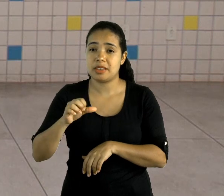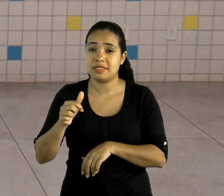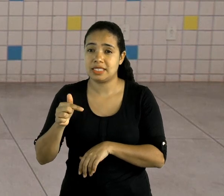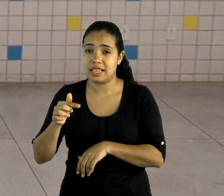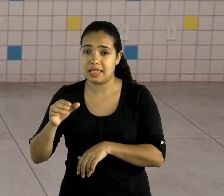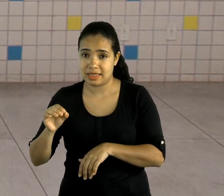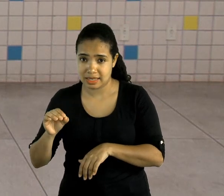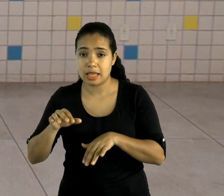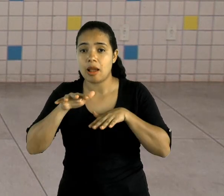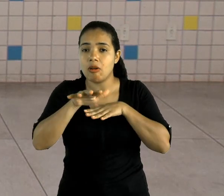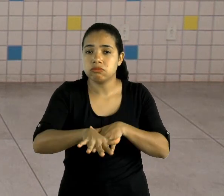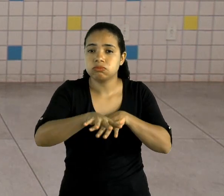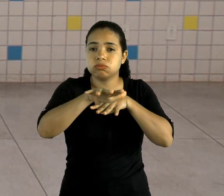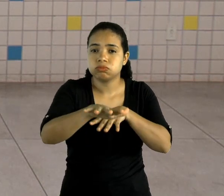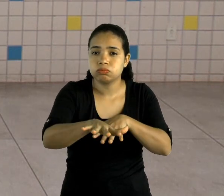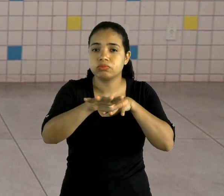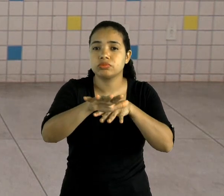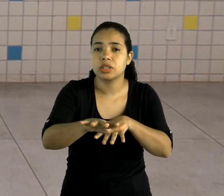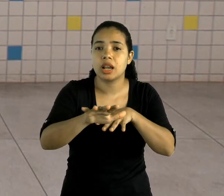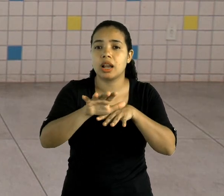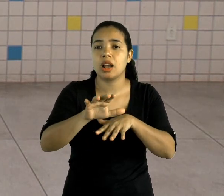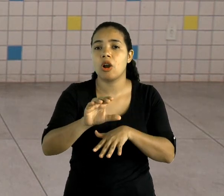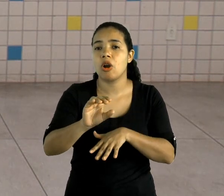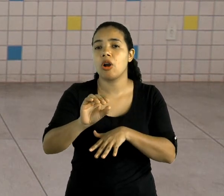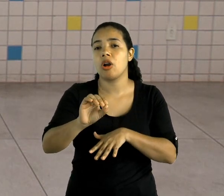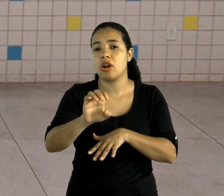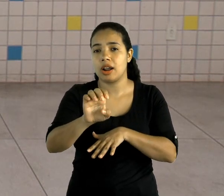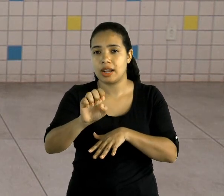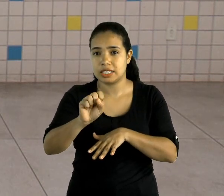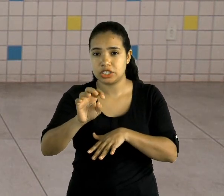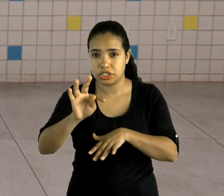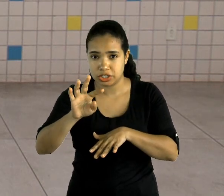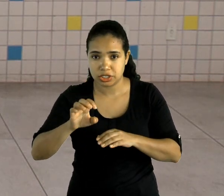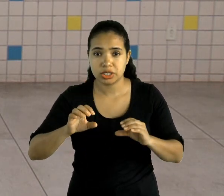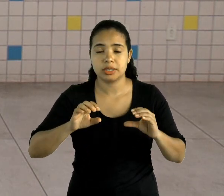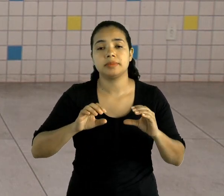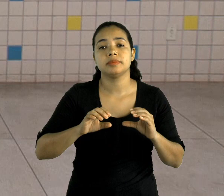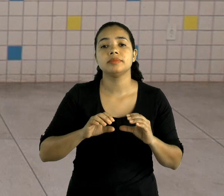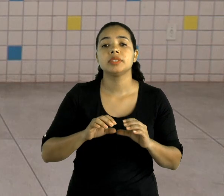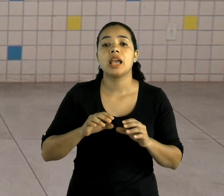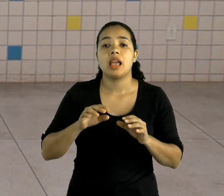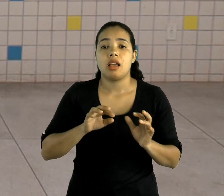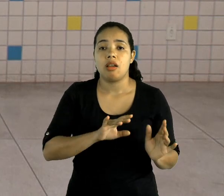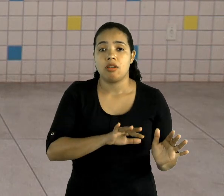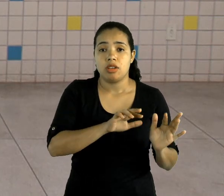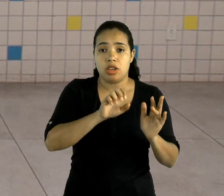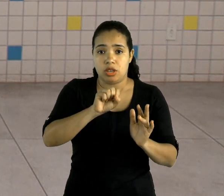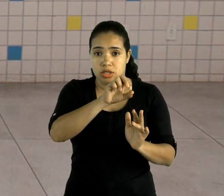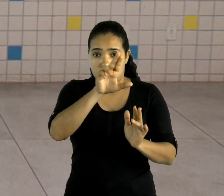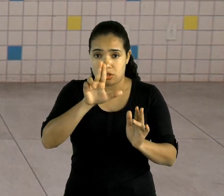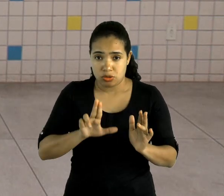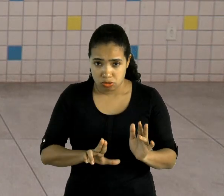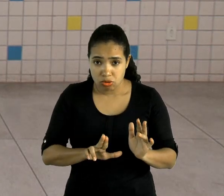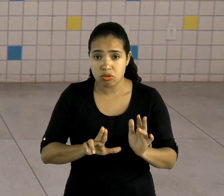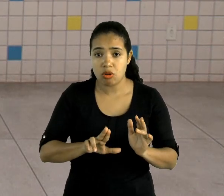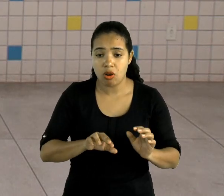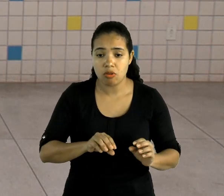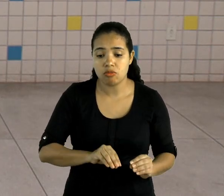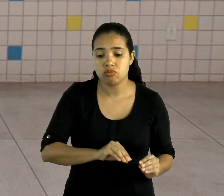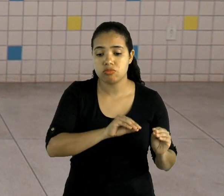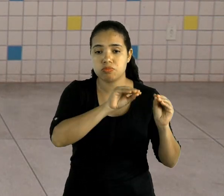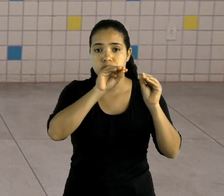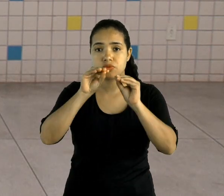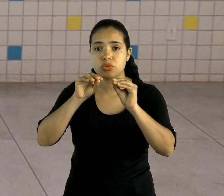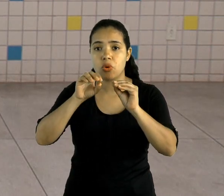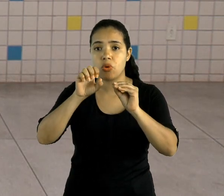para o oeste, que foi quando os sulistas saíram do Rio Grande do Sul e foram para estados do norte,